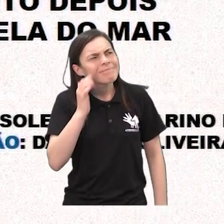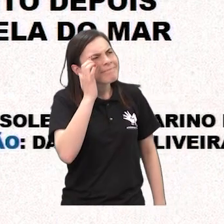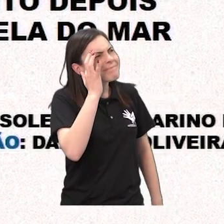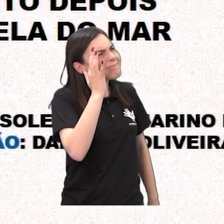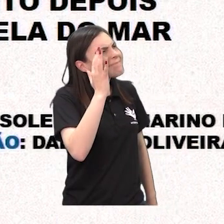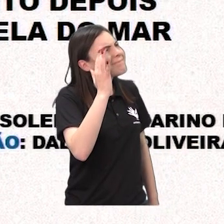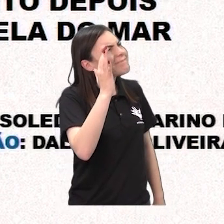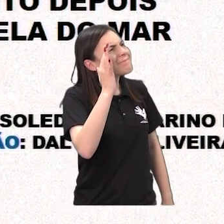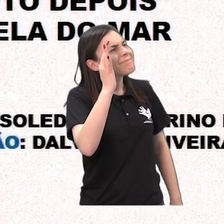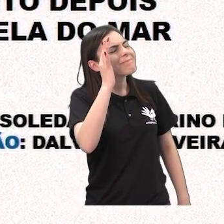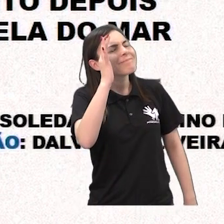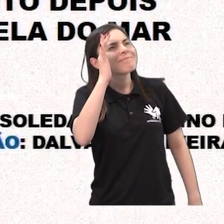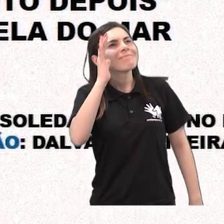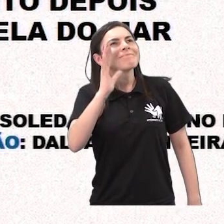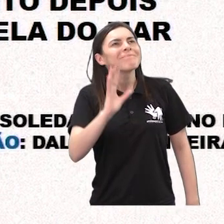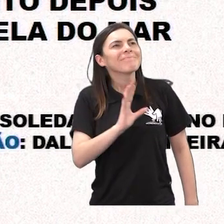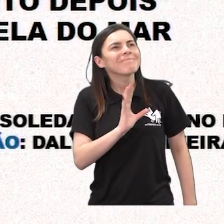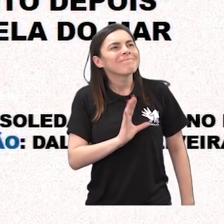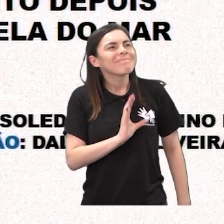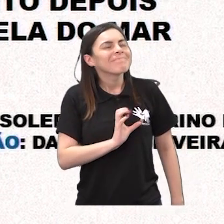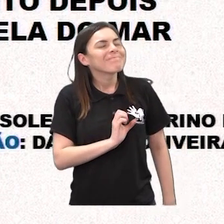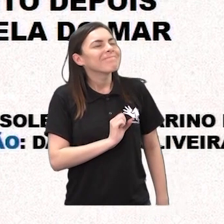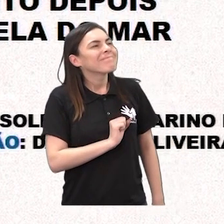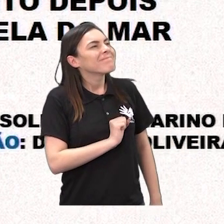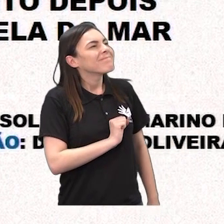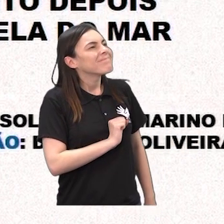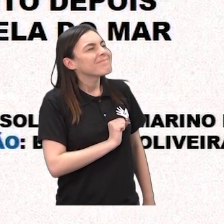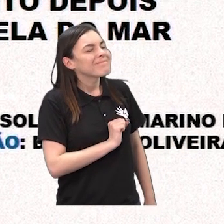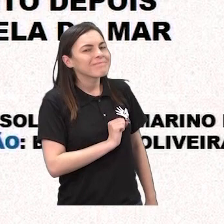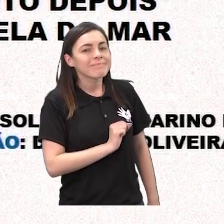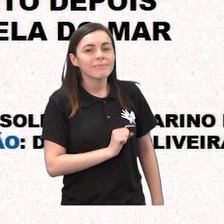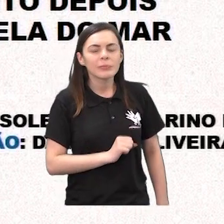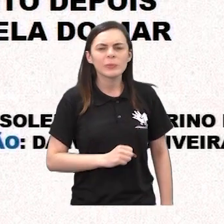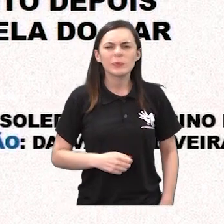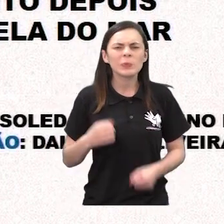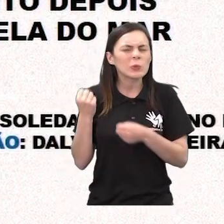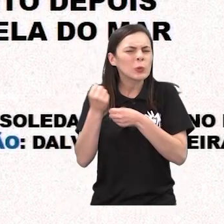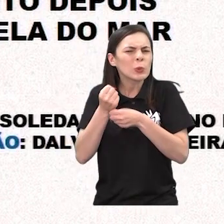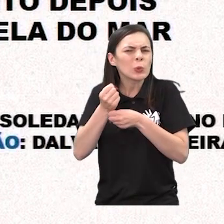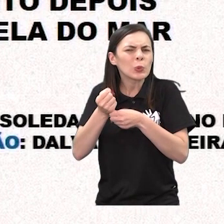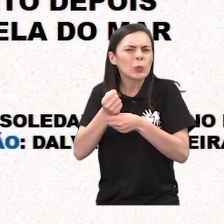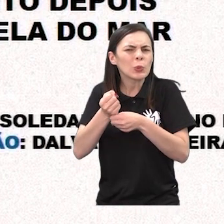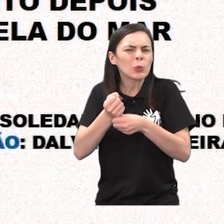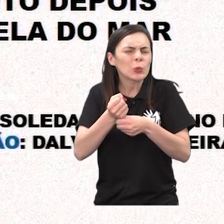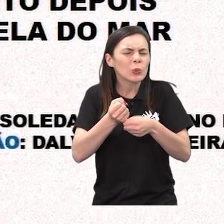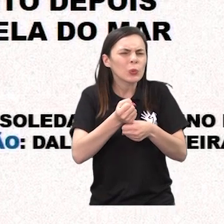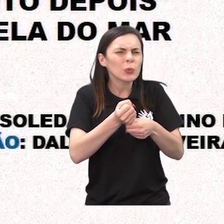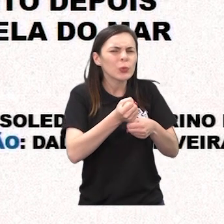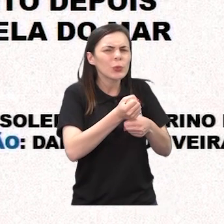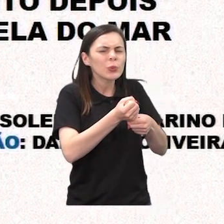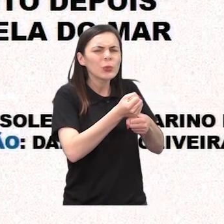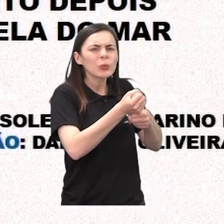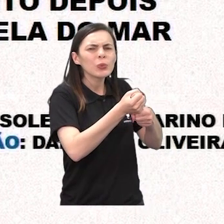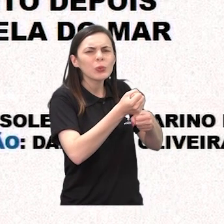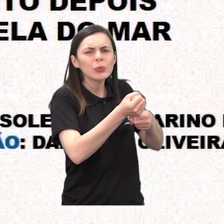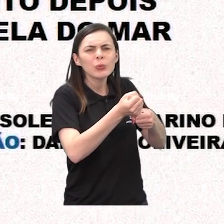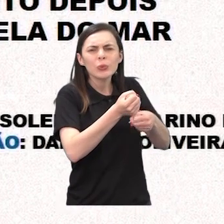imaginou coisas de amor. Passaram anos, muitos